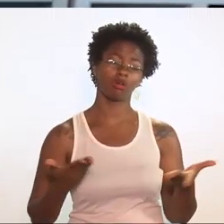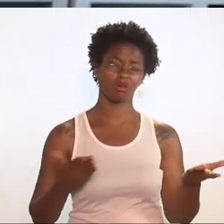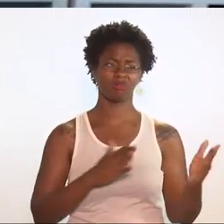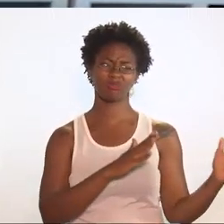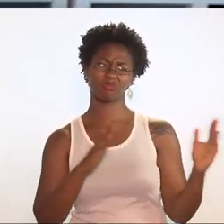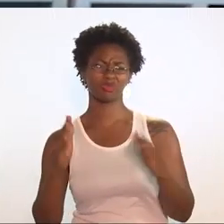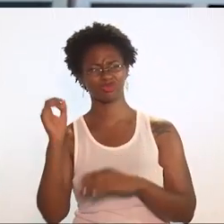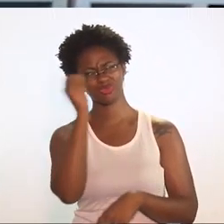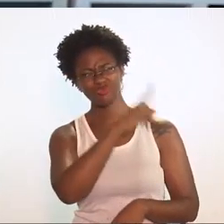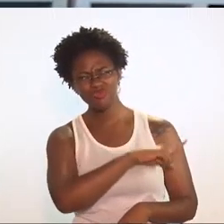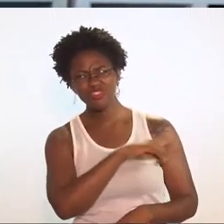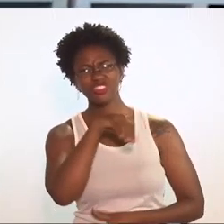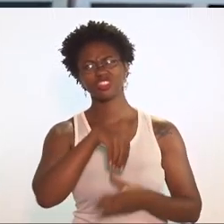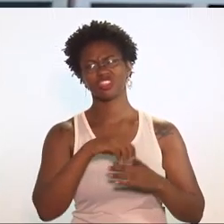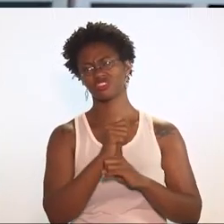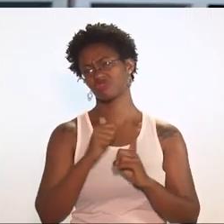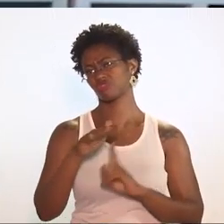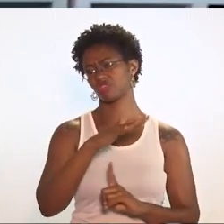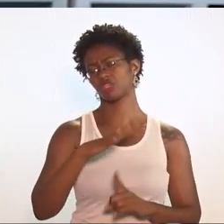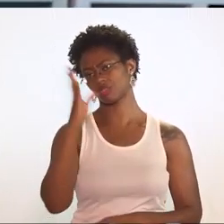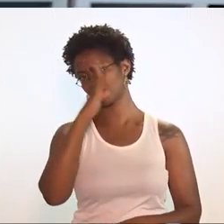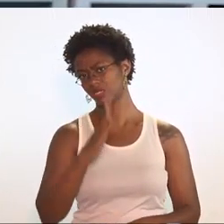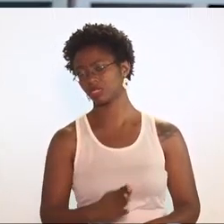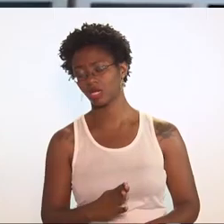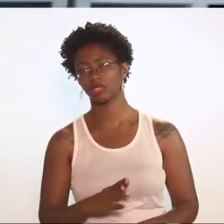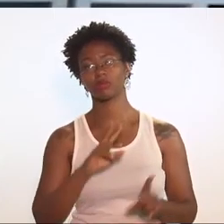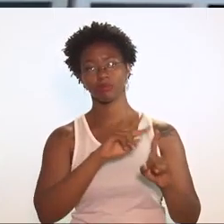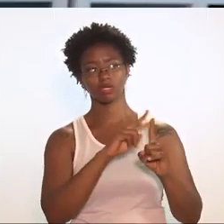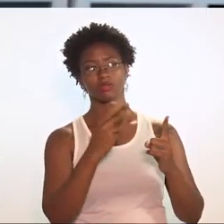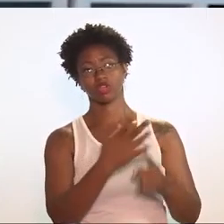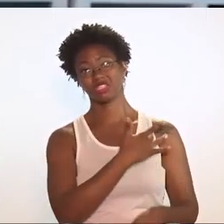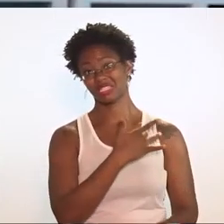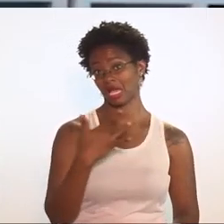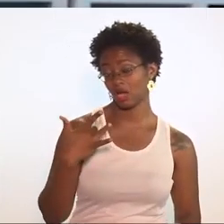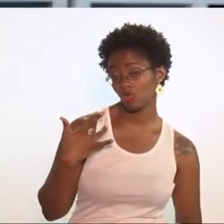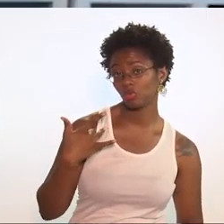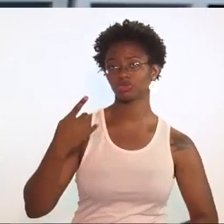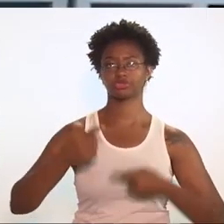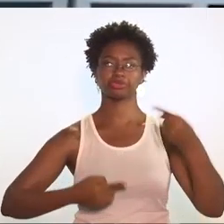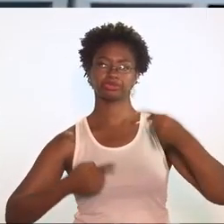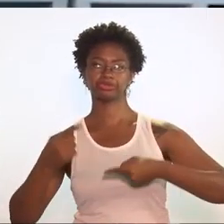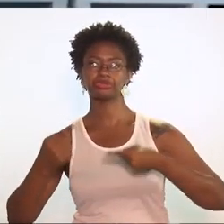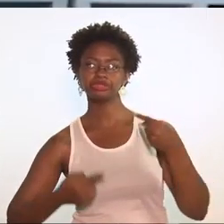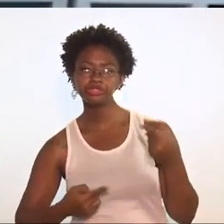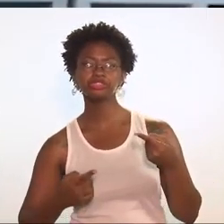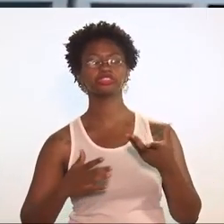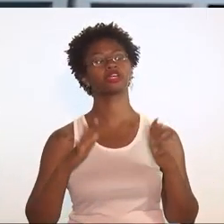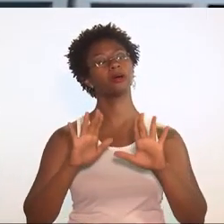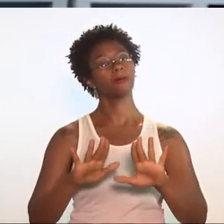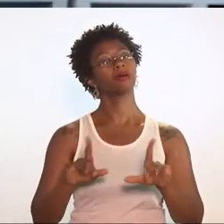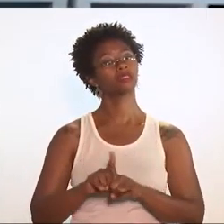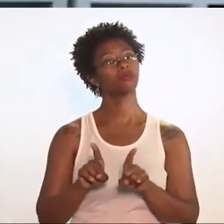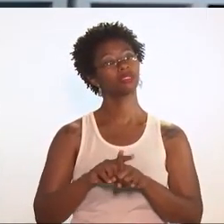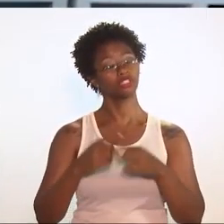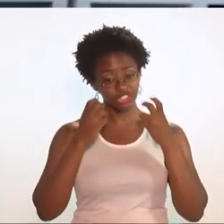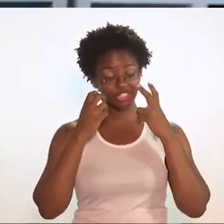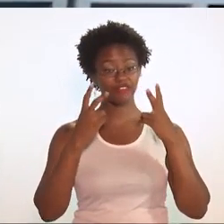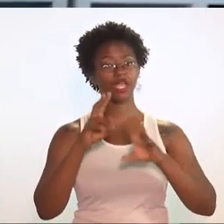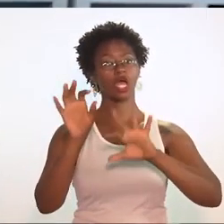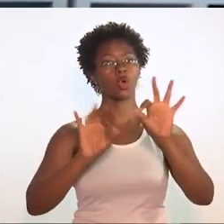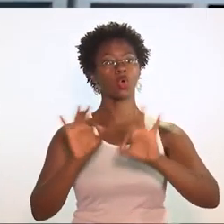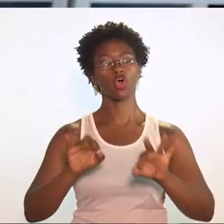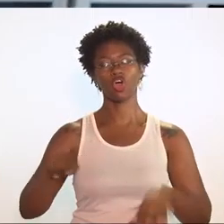a pena assistir. Cristina, o que a gente tem que fazer agora é dar os parabéns a você, à equipe do Olodum, que tem realizado